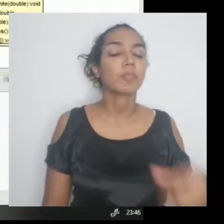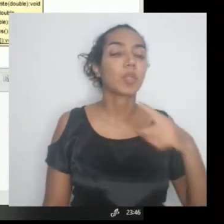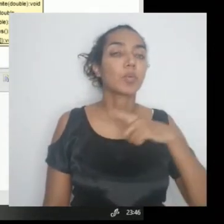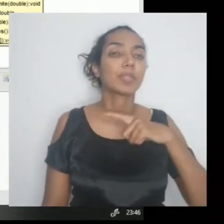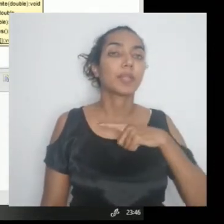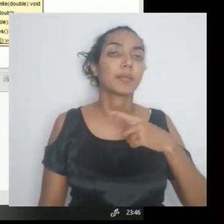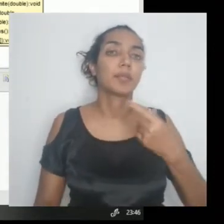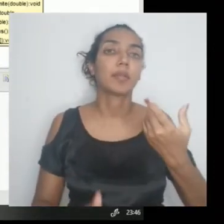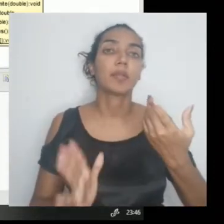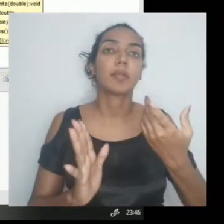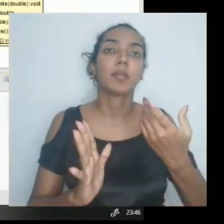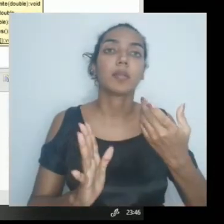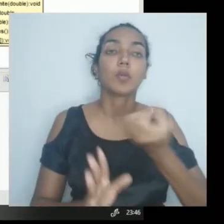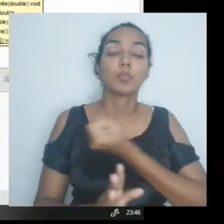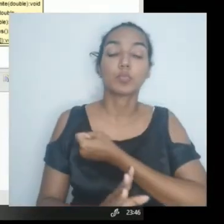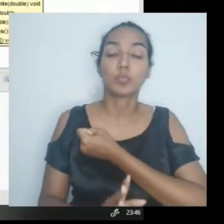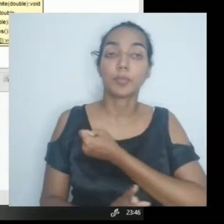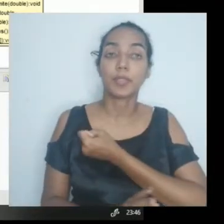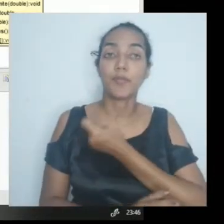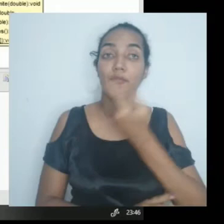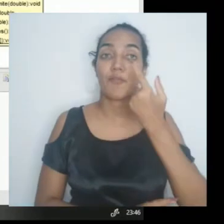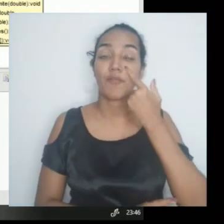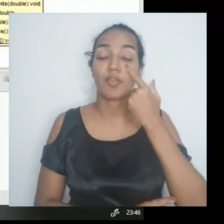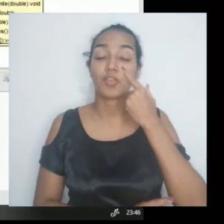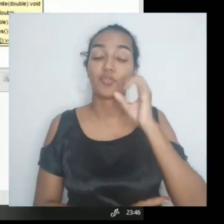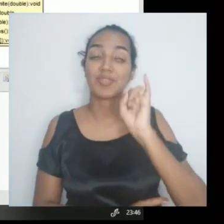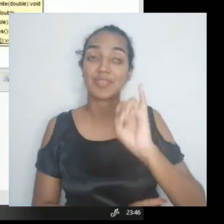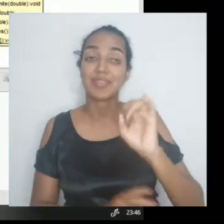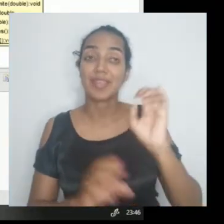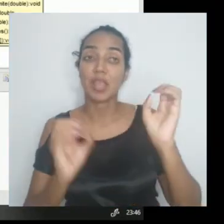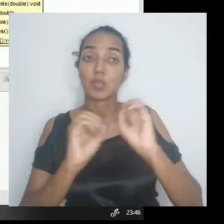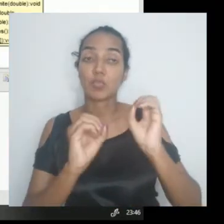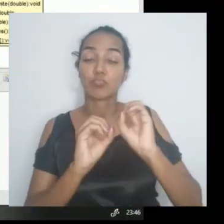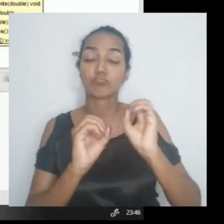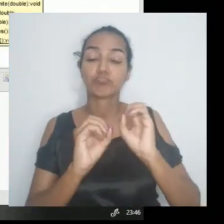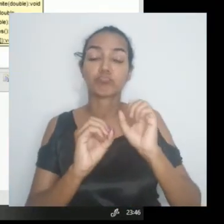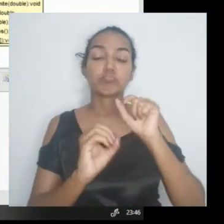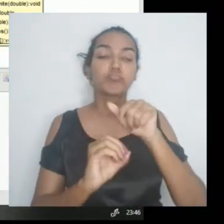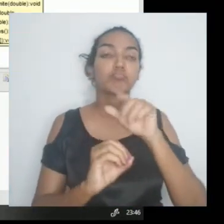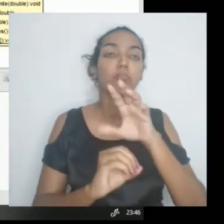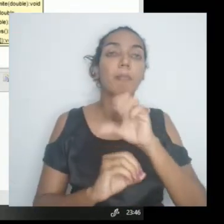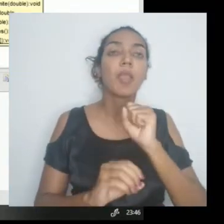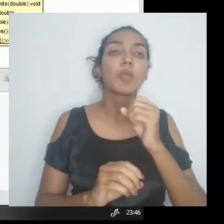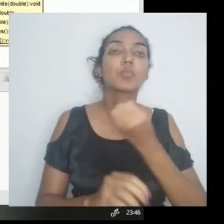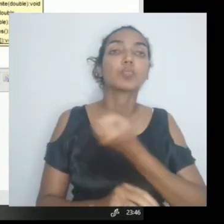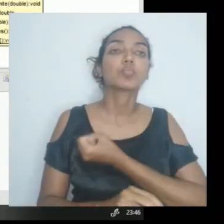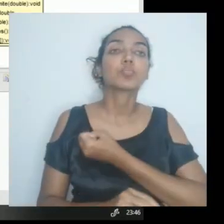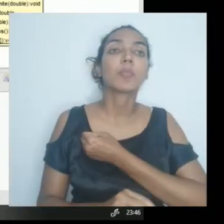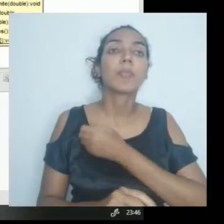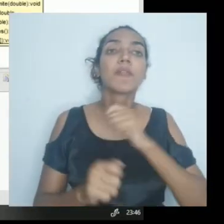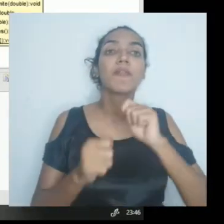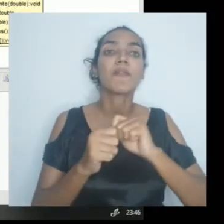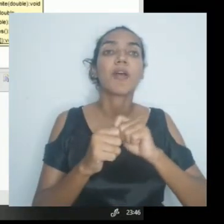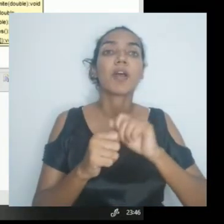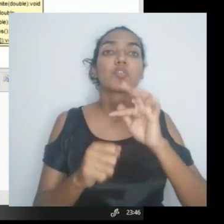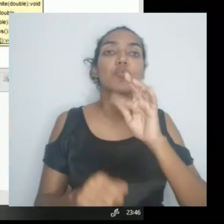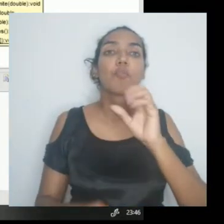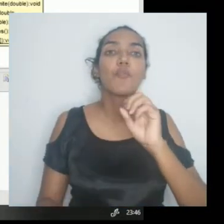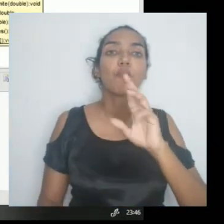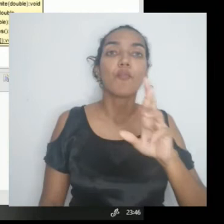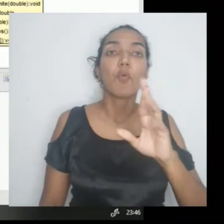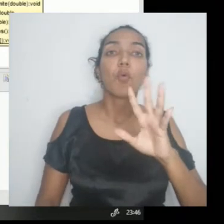nulo, pego o número dele, faço um for em todos os objetos do meu repositório, vejo que esse cara aqui armazena uma